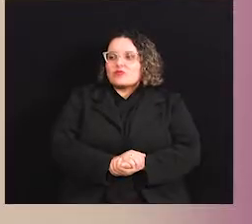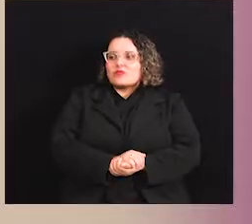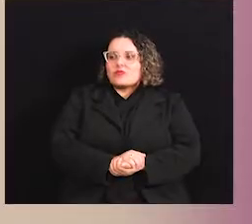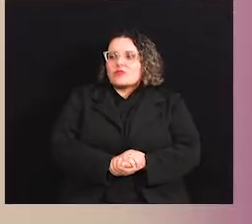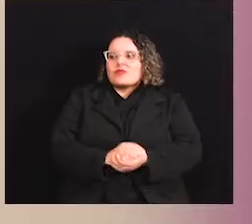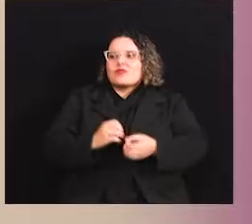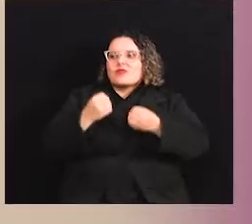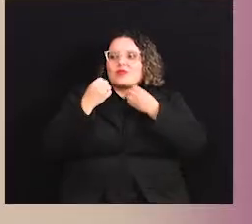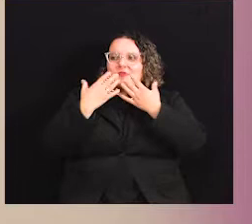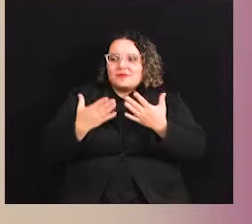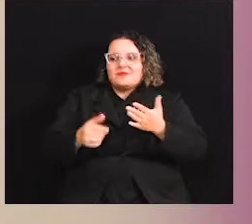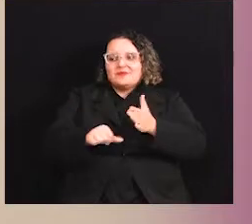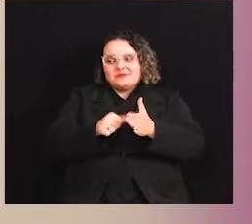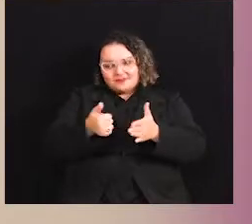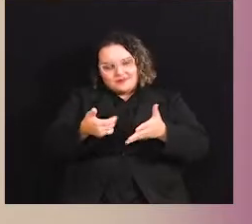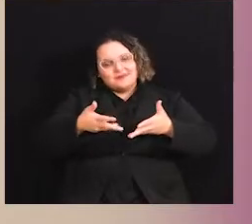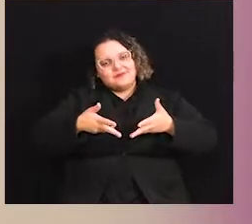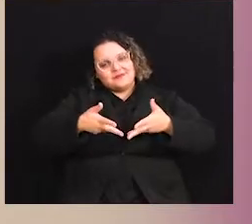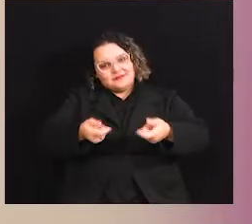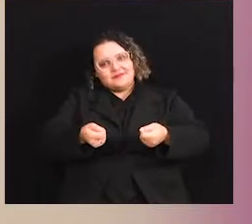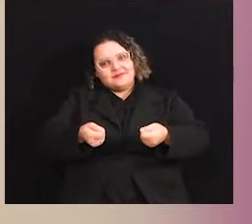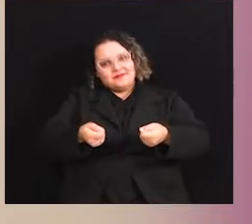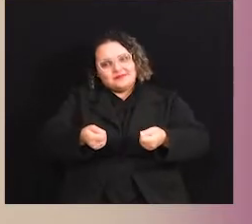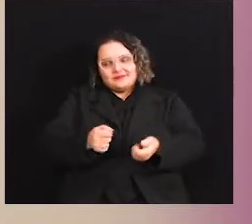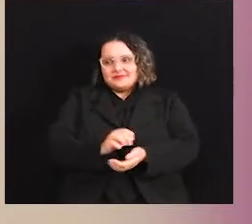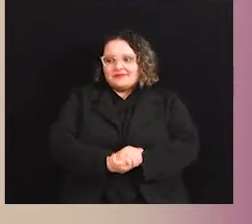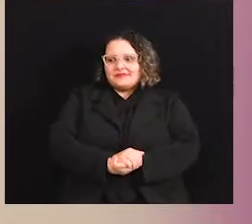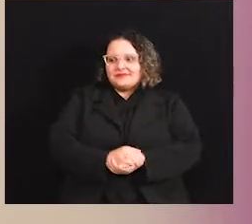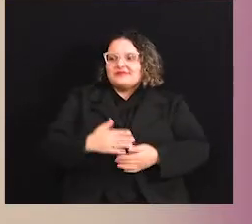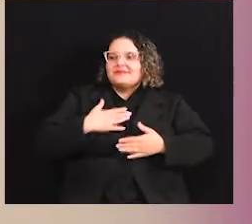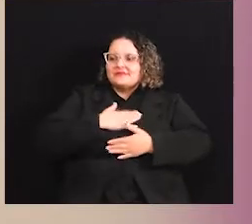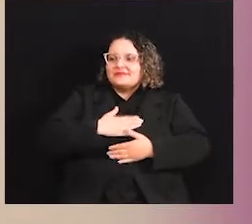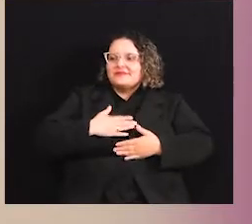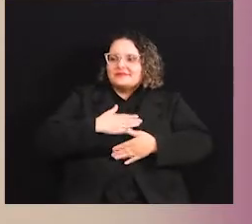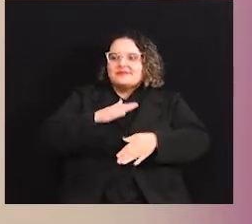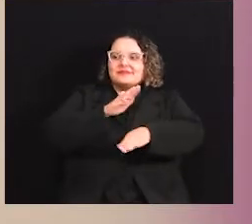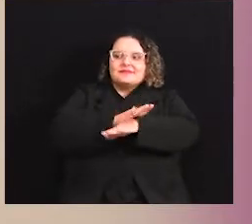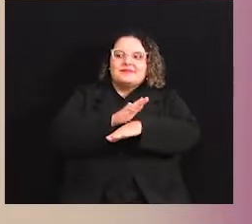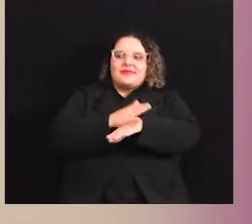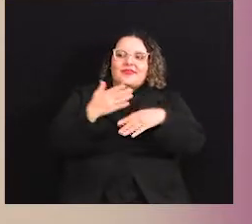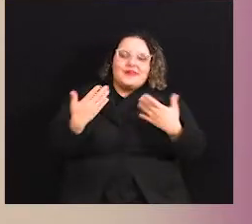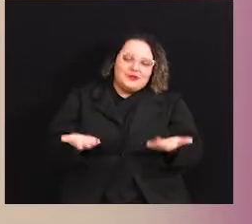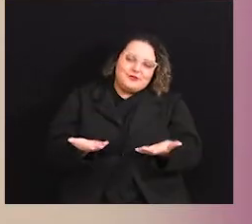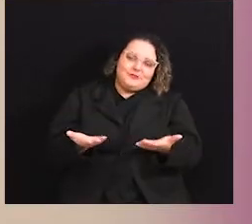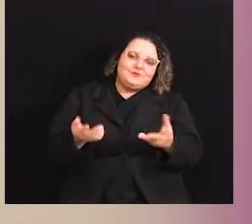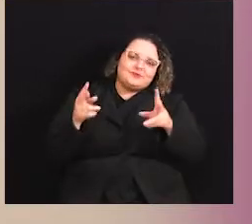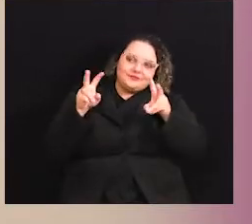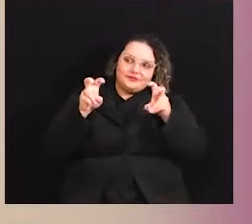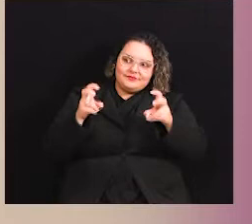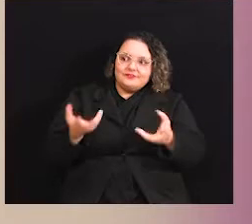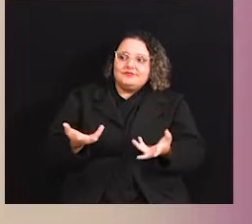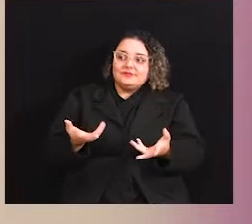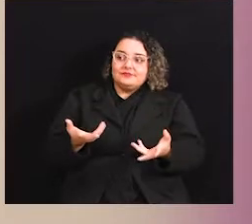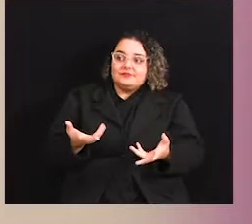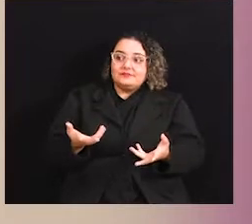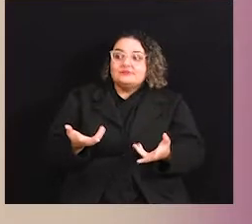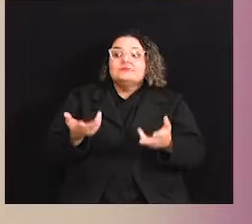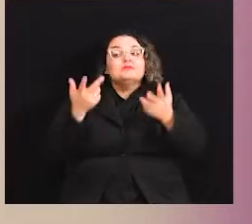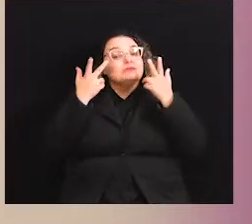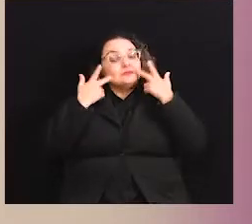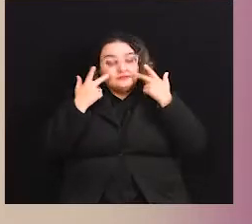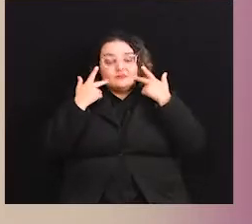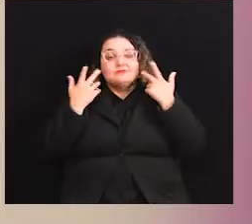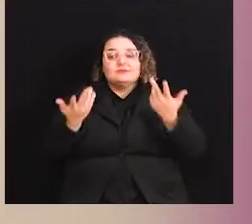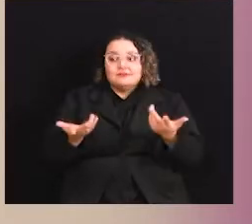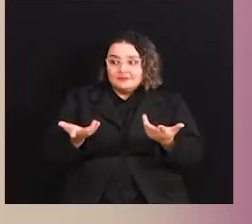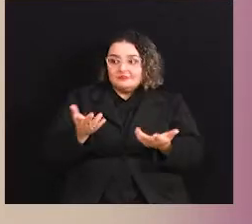Tudo bem? Primeiro, obrigado pelo convite. É um prazer ajudar com esse tema, que na verdade é um tema extremamente comum.